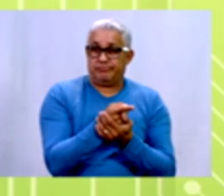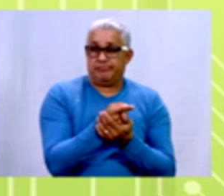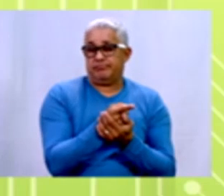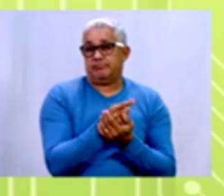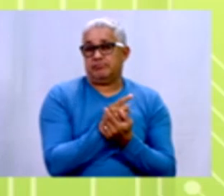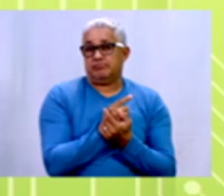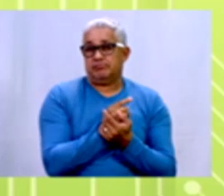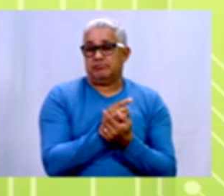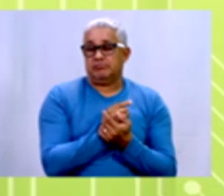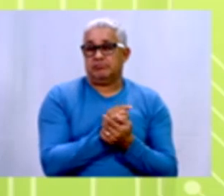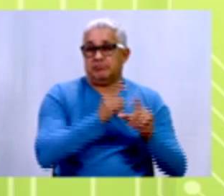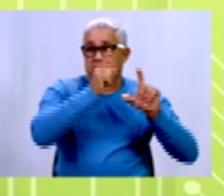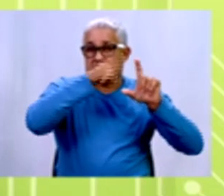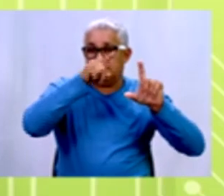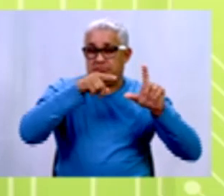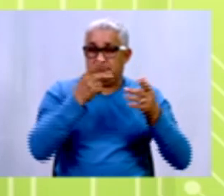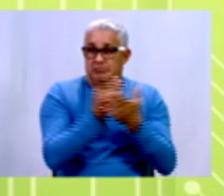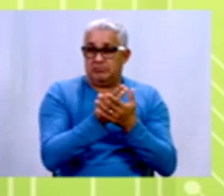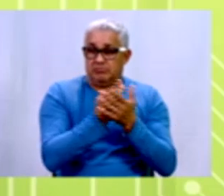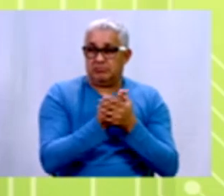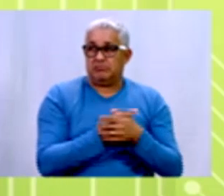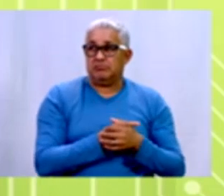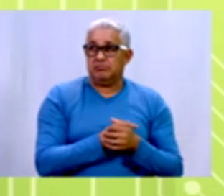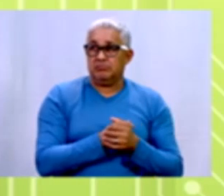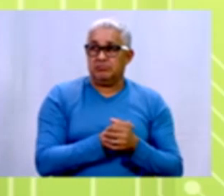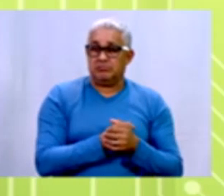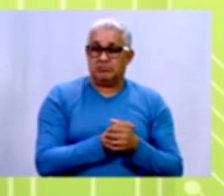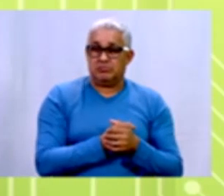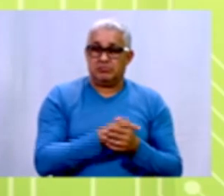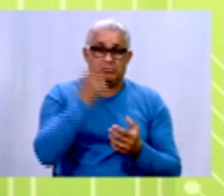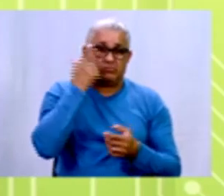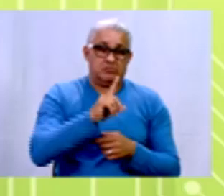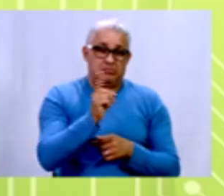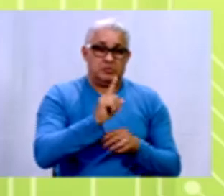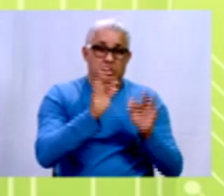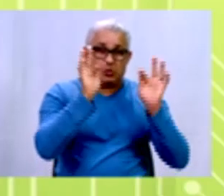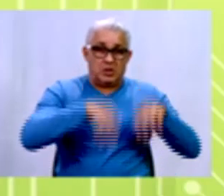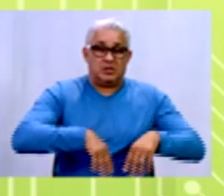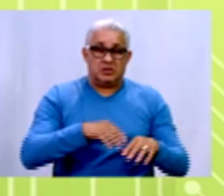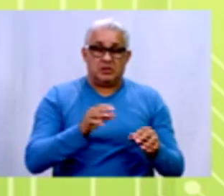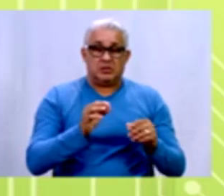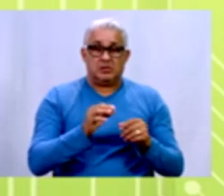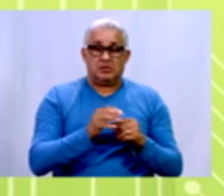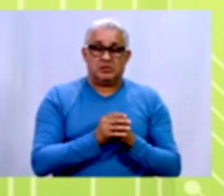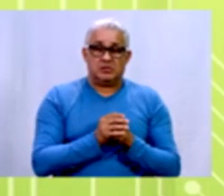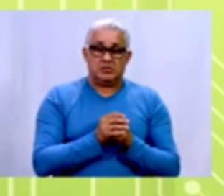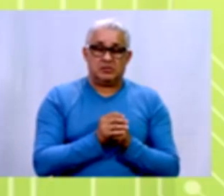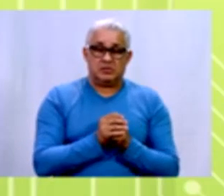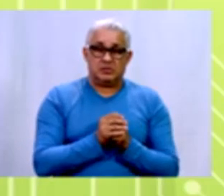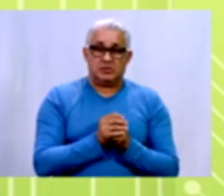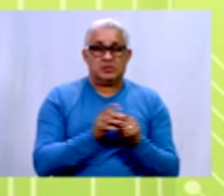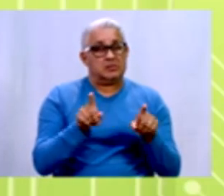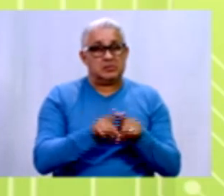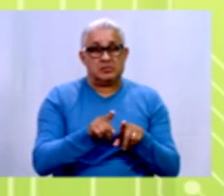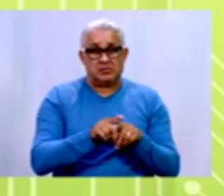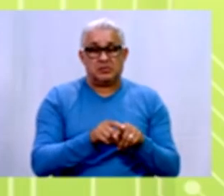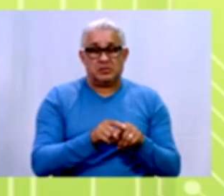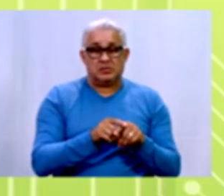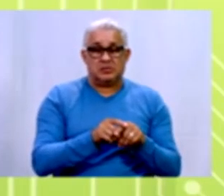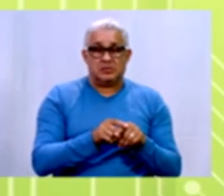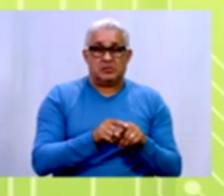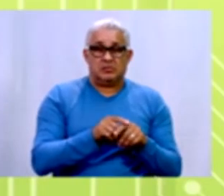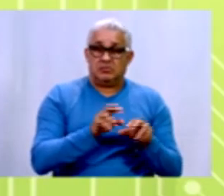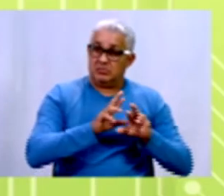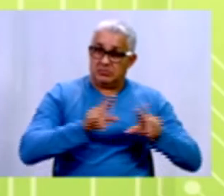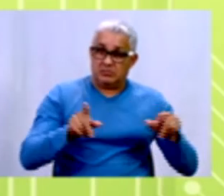fez. Então, errar tanto de não conseguir terminar tudo o que ele tentou puxar para aquele sprint, como o contrário,